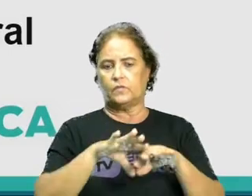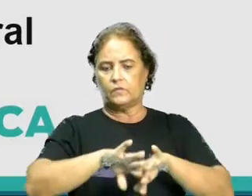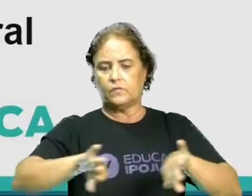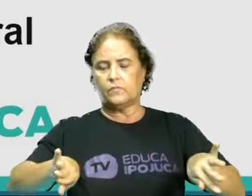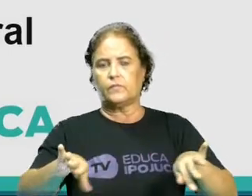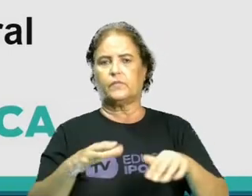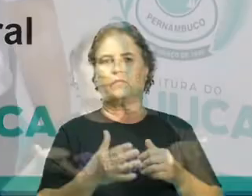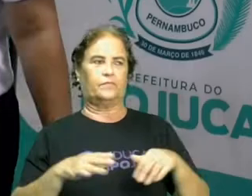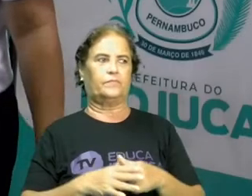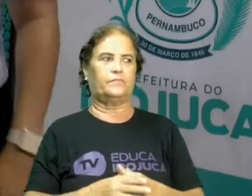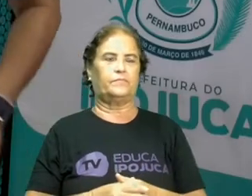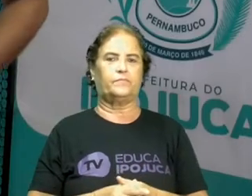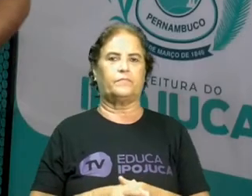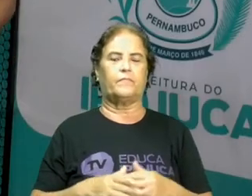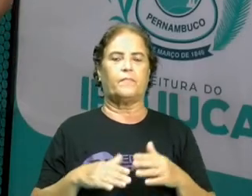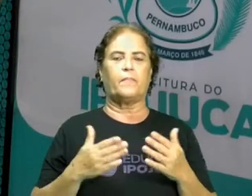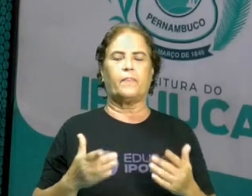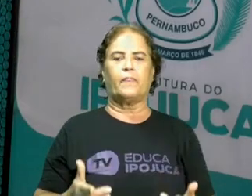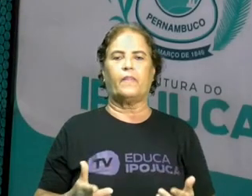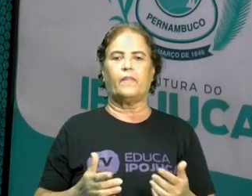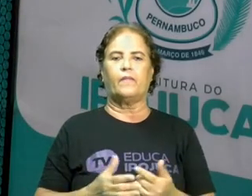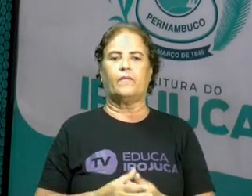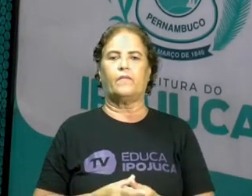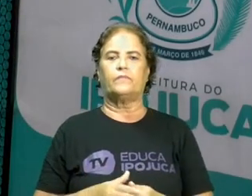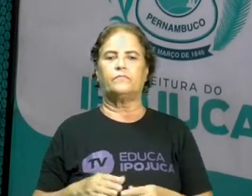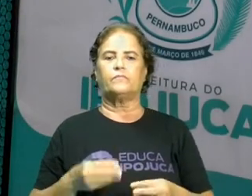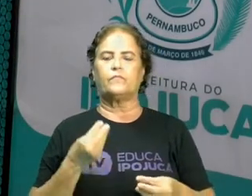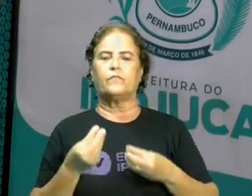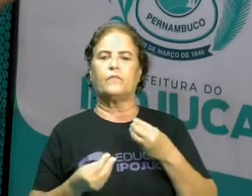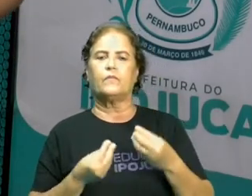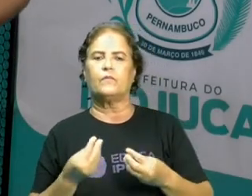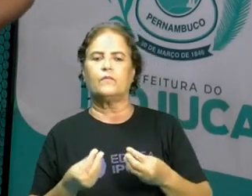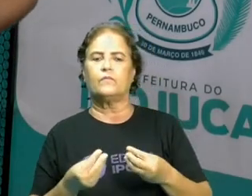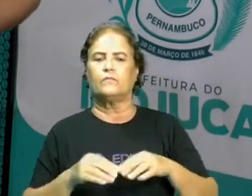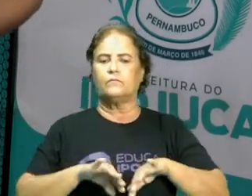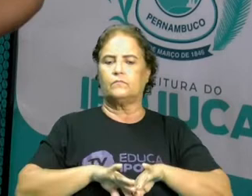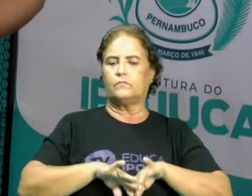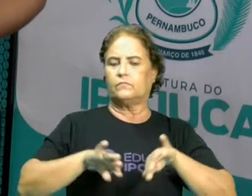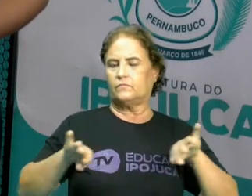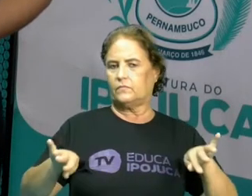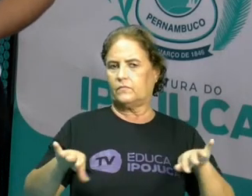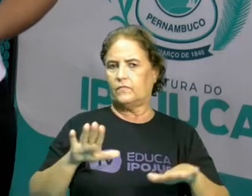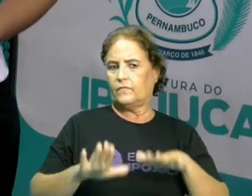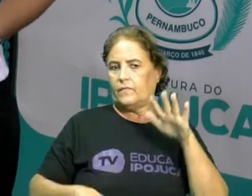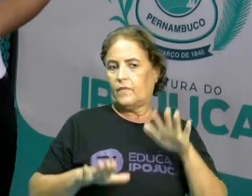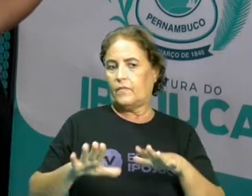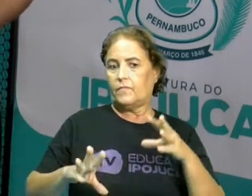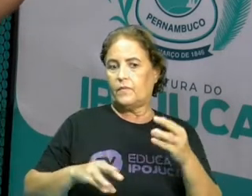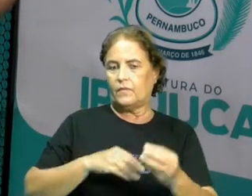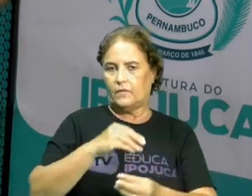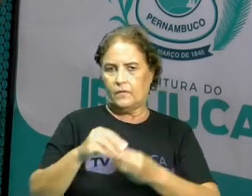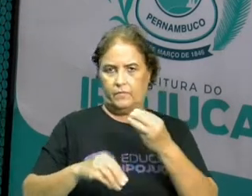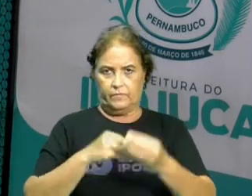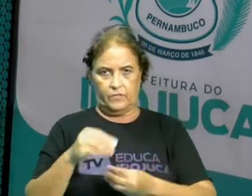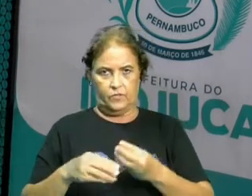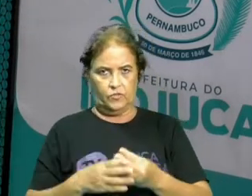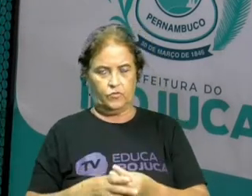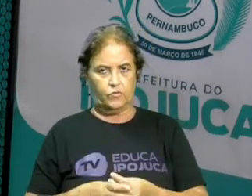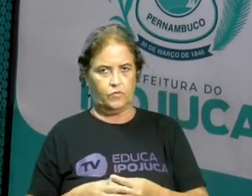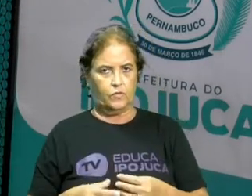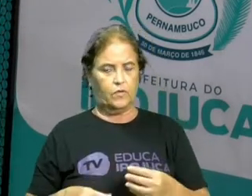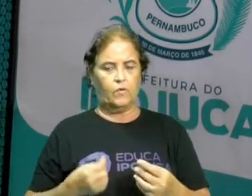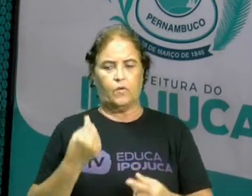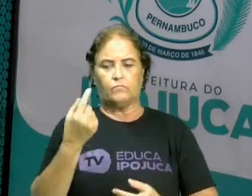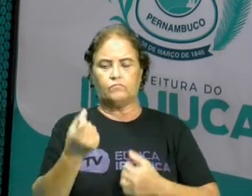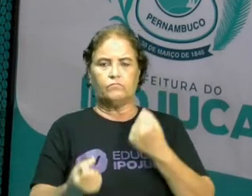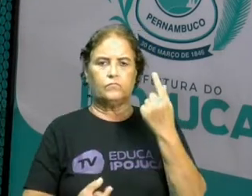agora. Então, o tipo de separação vai depender da mistura. Então, algumas eu só vou conseguir usar